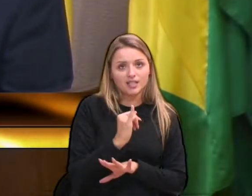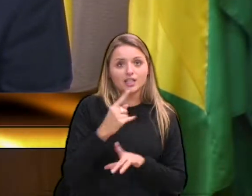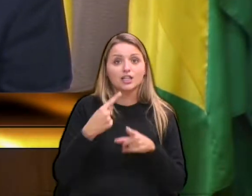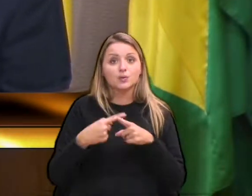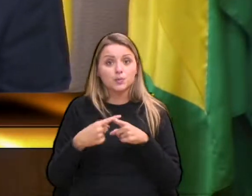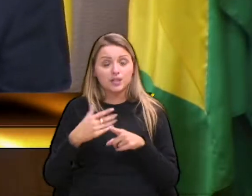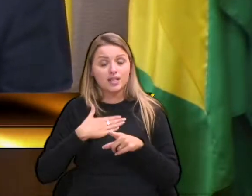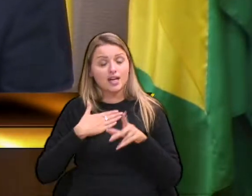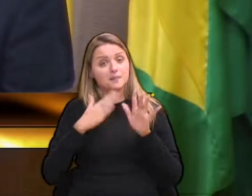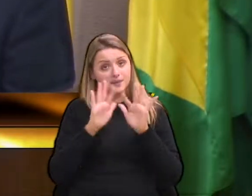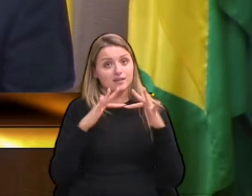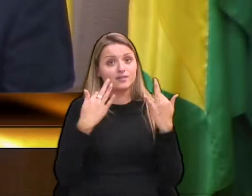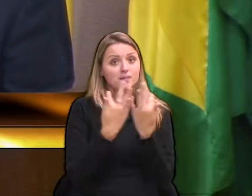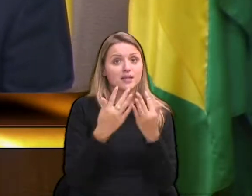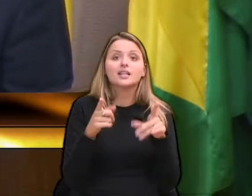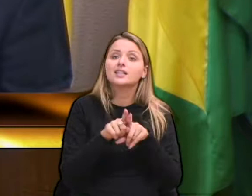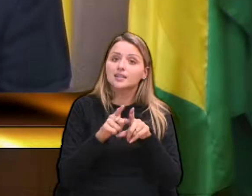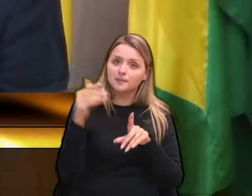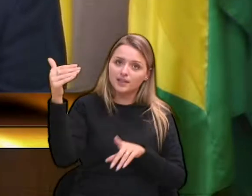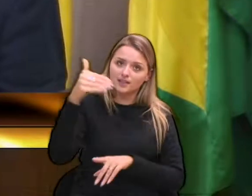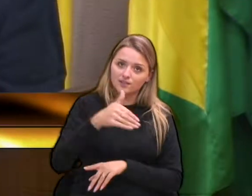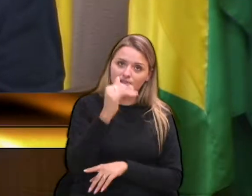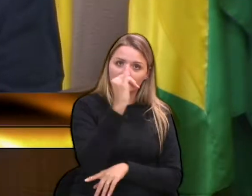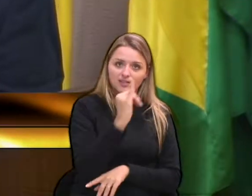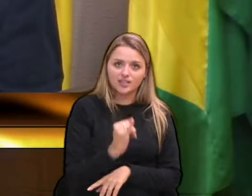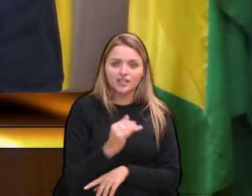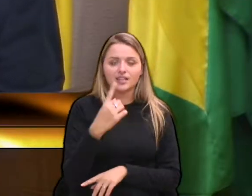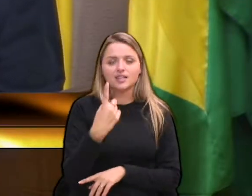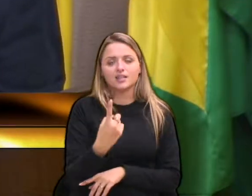os meus descendentes também vieram da Itália em